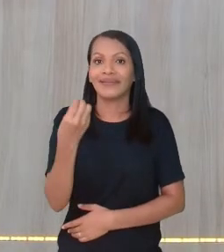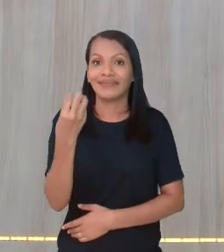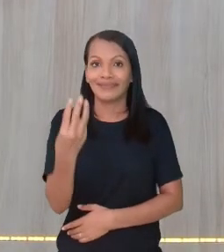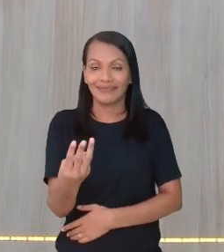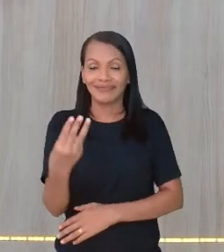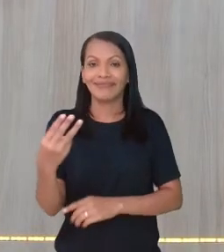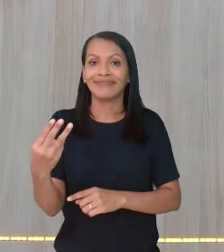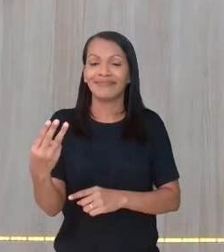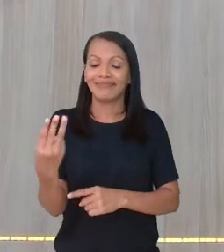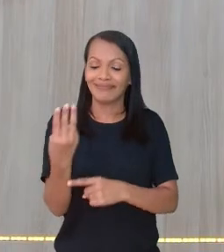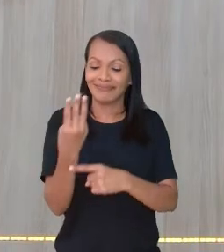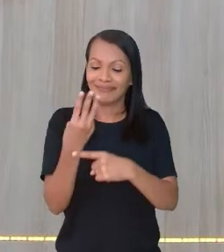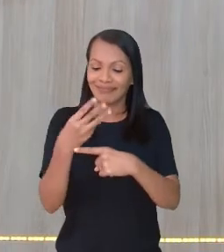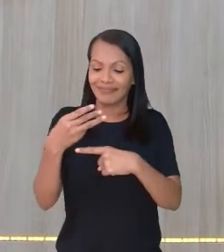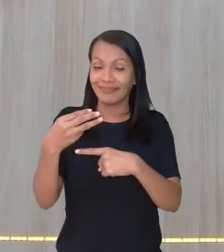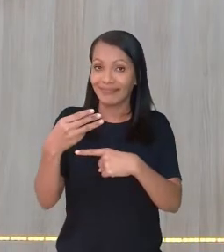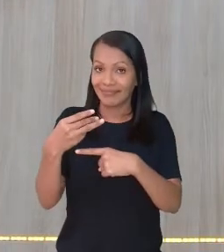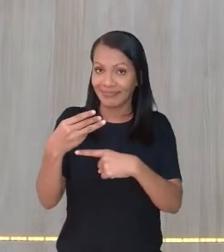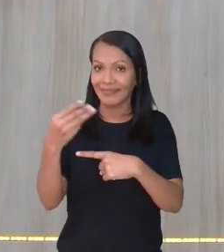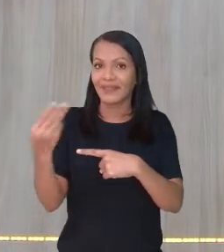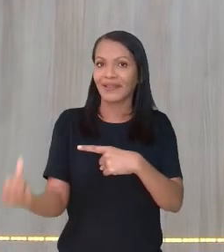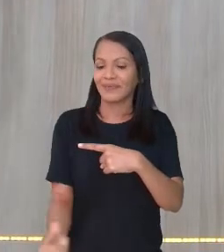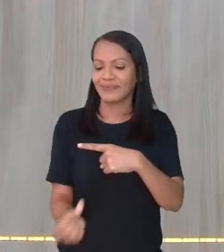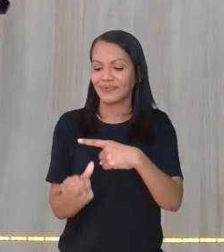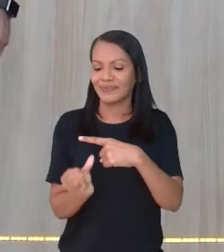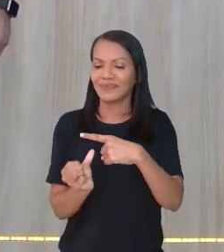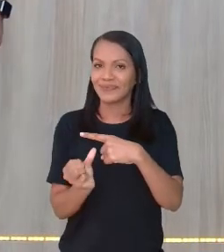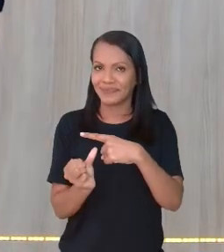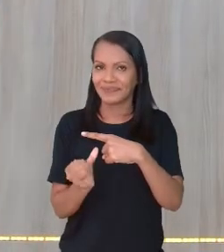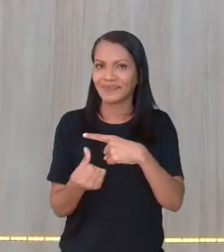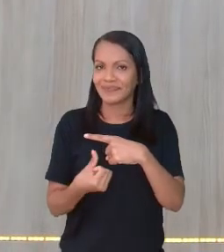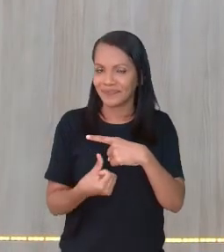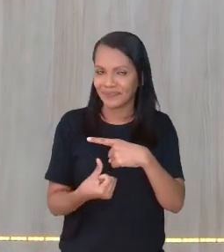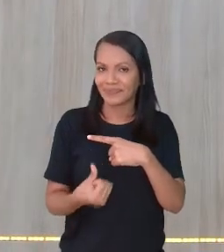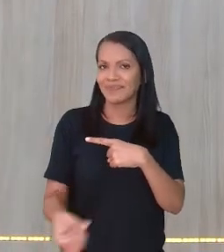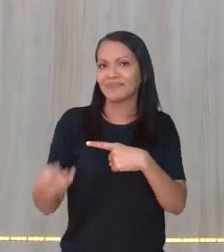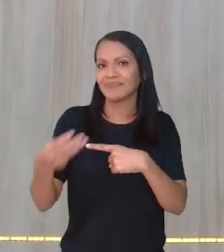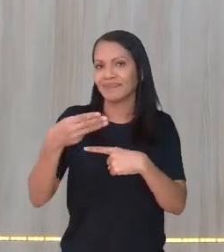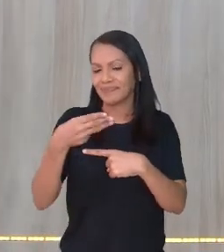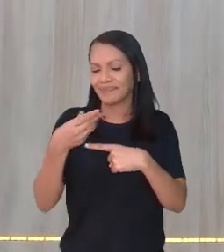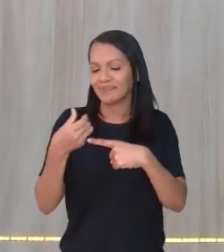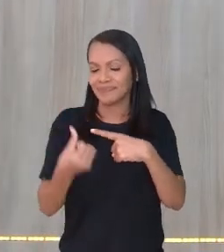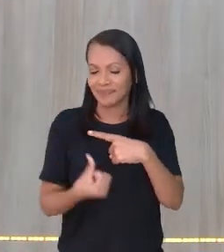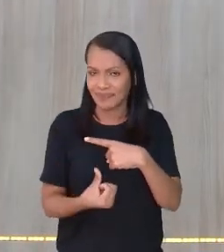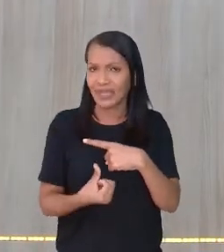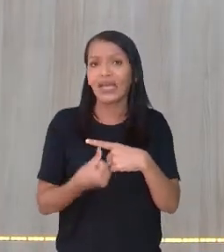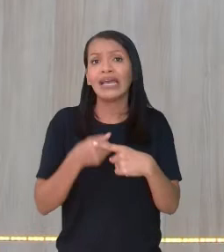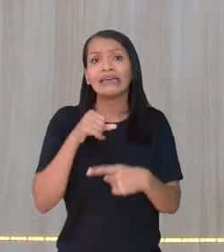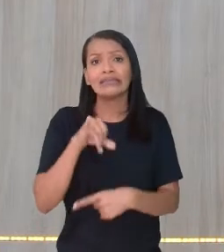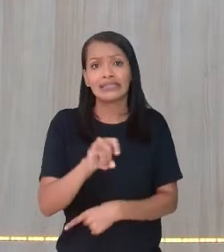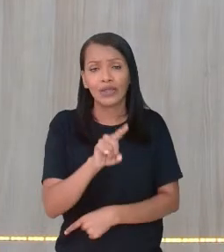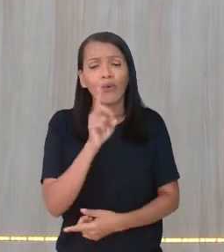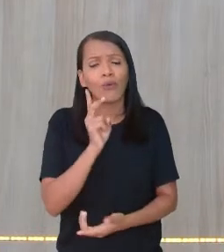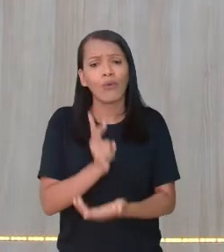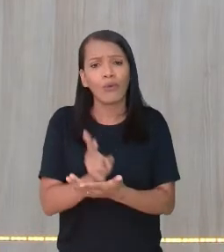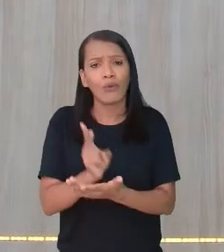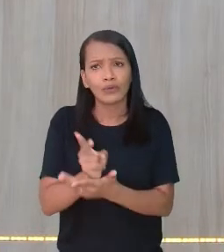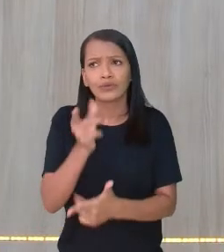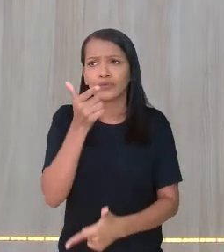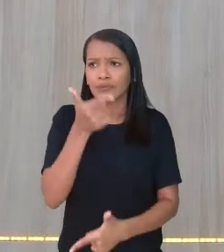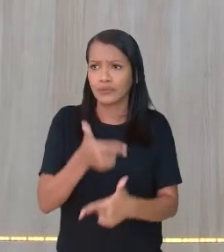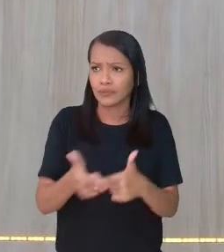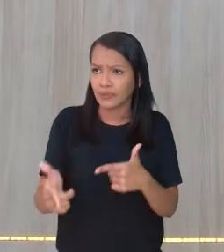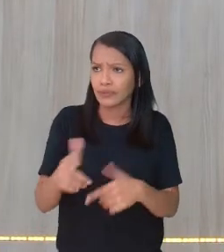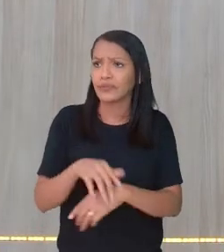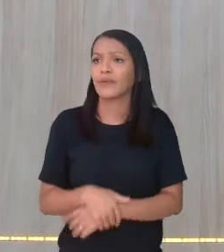divisão. 4/8 é equivalente a 2/4. E se eu continuar dividindo aqui o